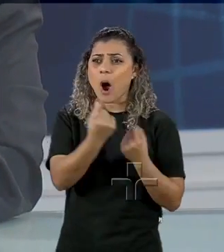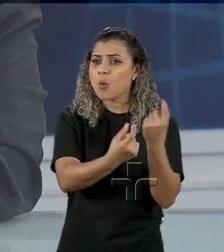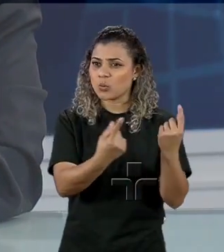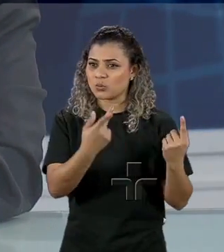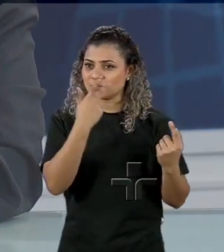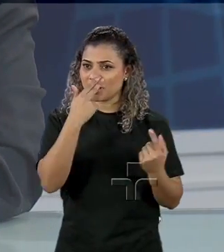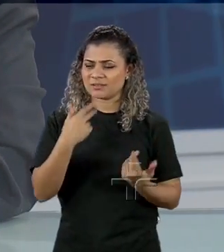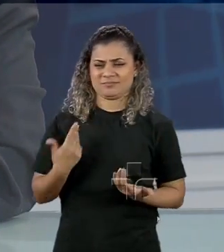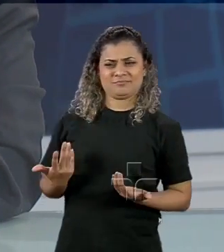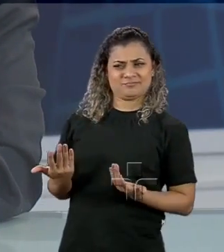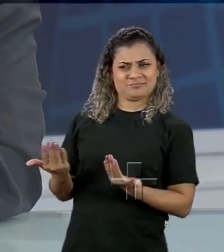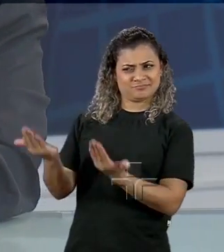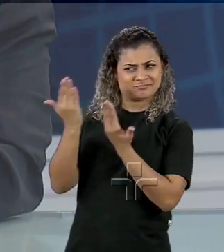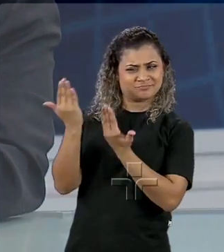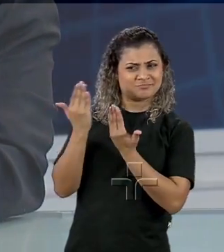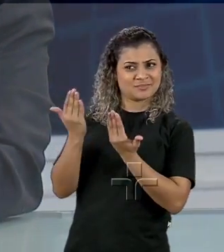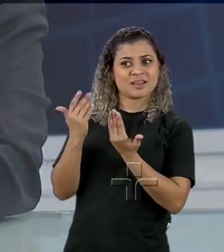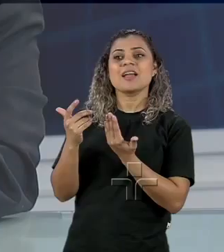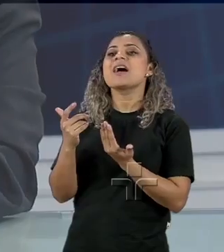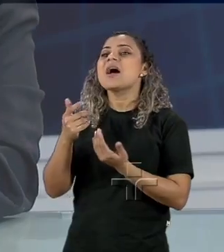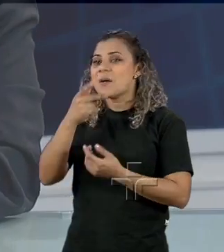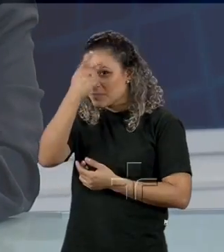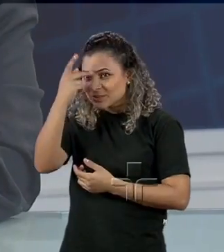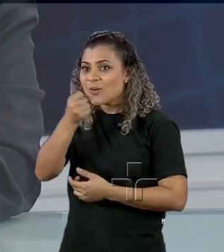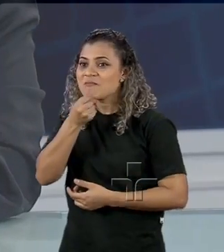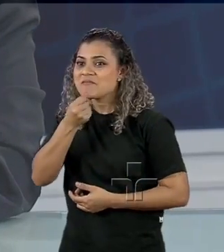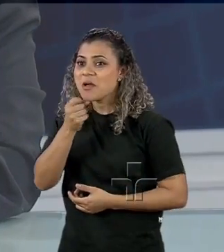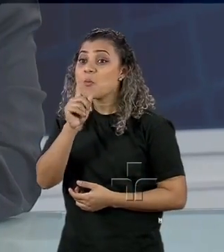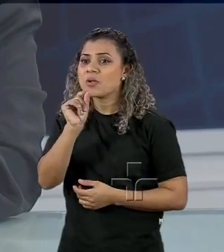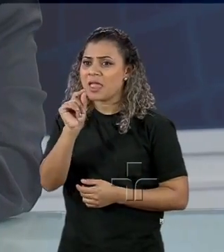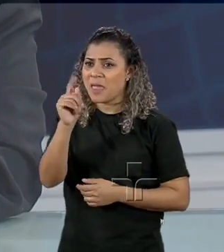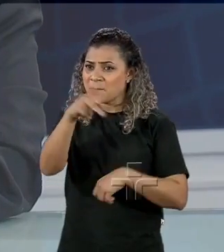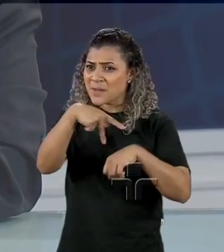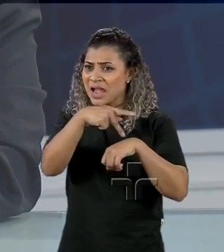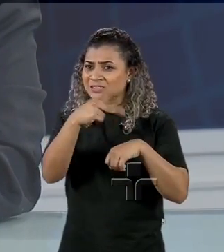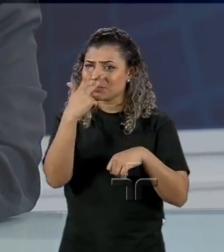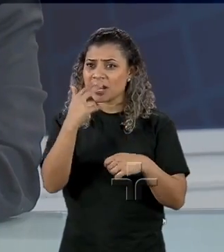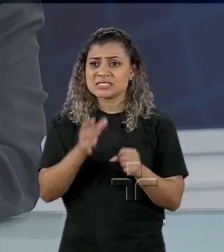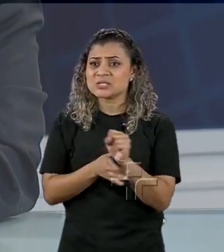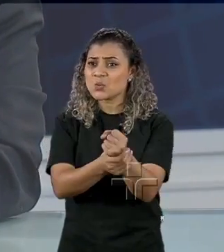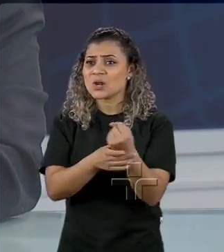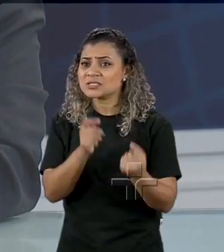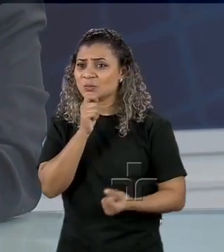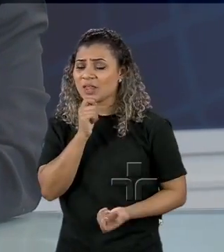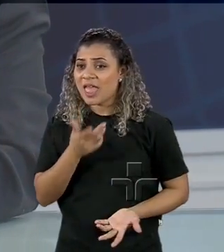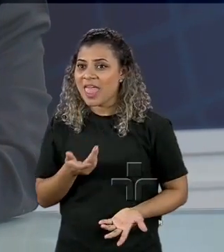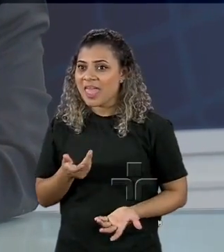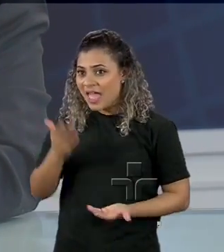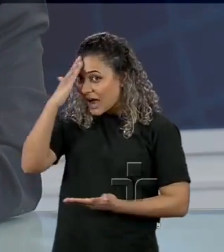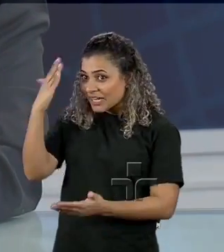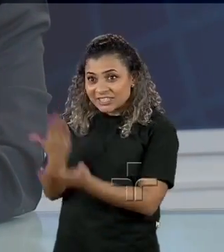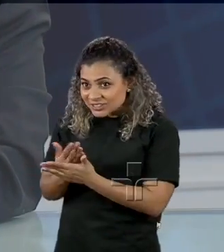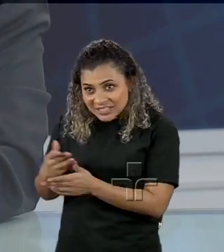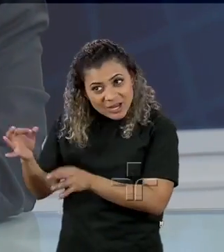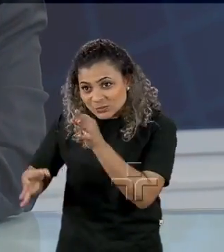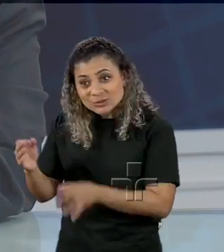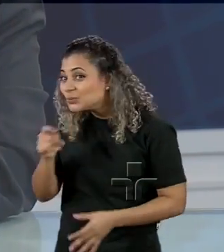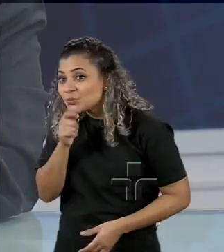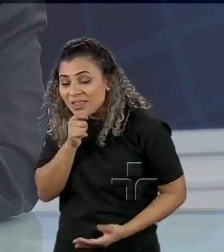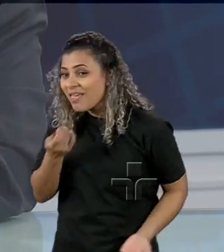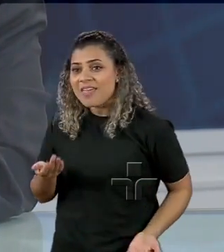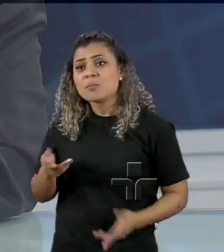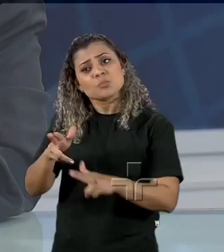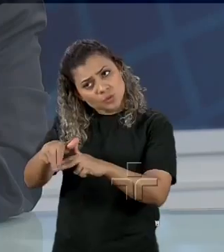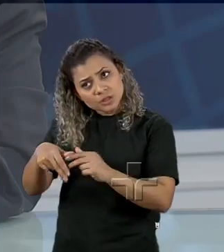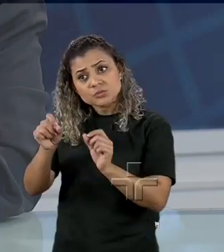foi o caso do entrevistado, né, que isso deixa o país, né, numa instância de insegurança jurídica. Mas, por outro lado também, ainda bem